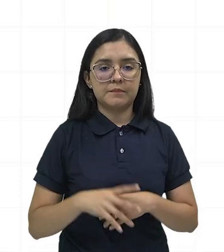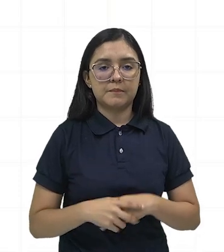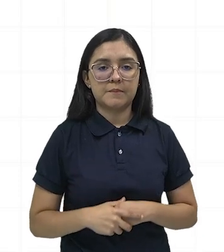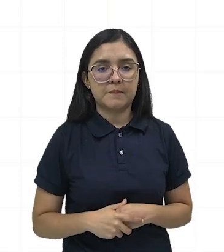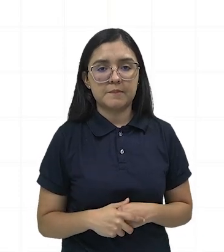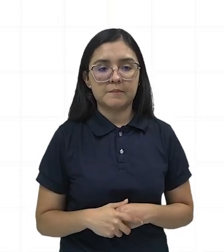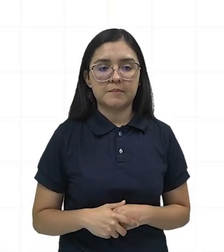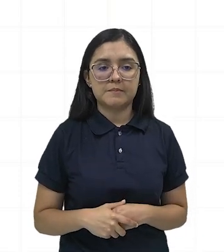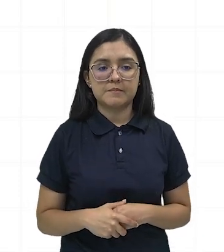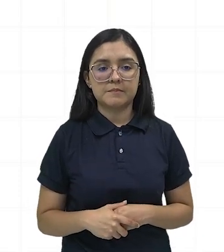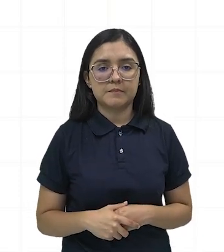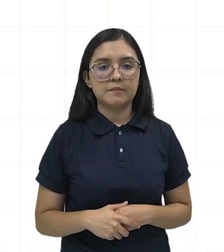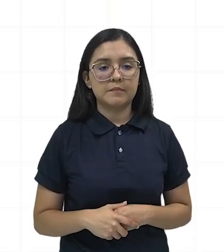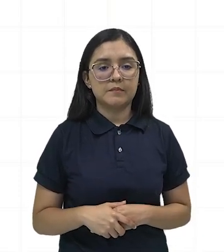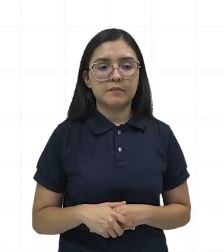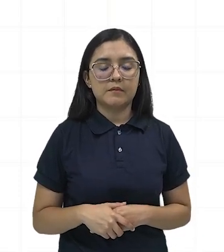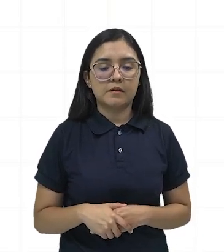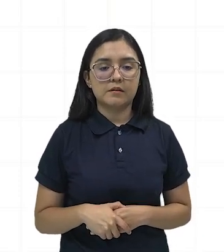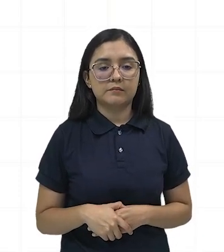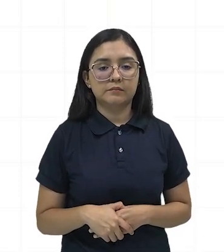50 graus.